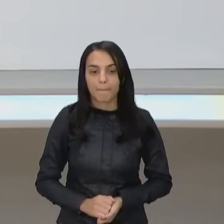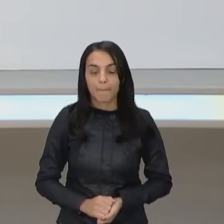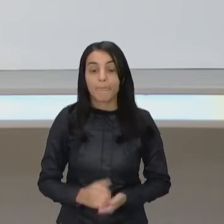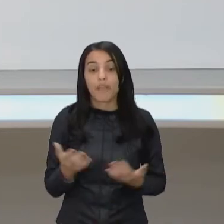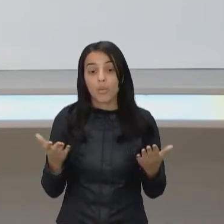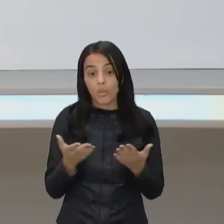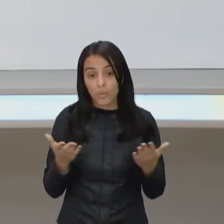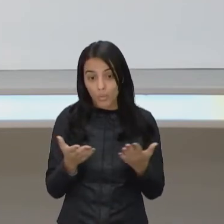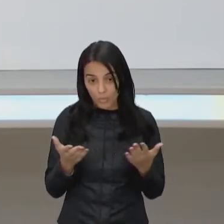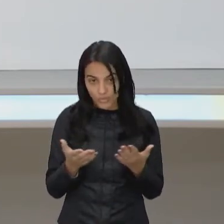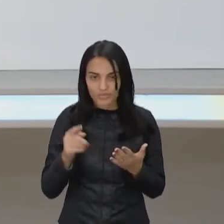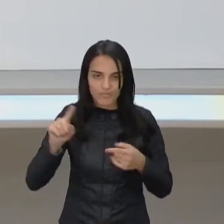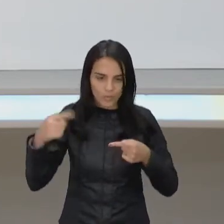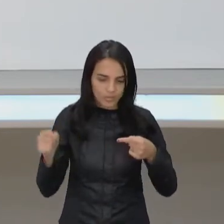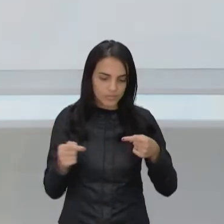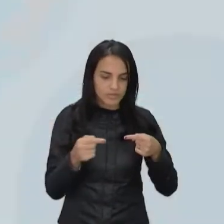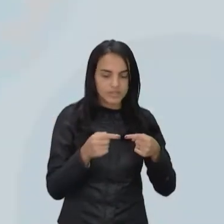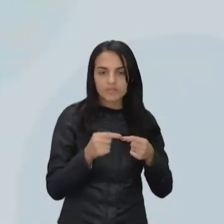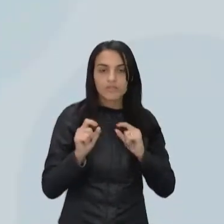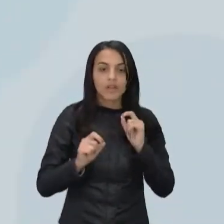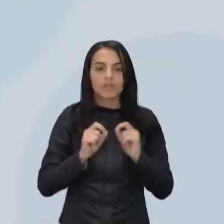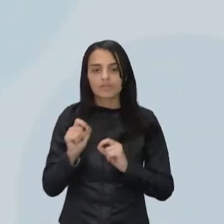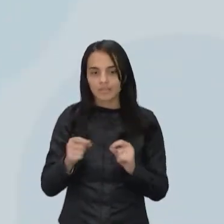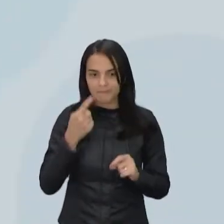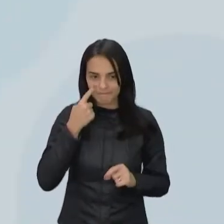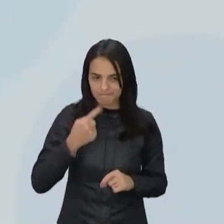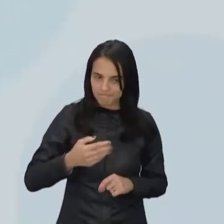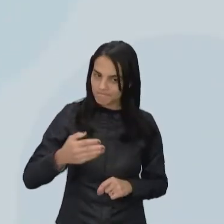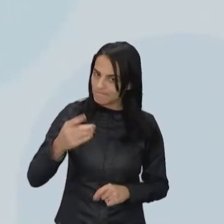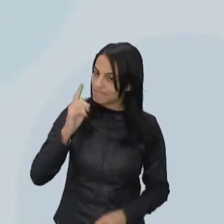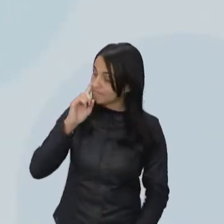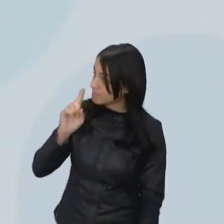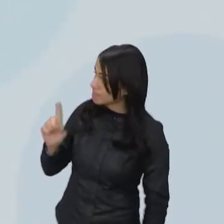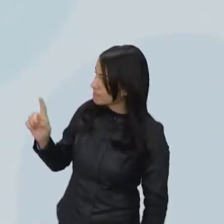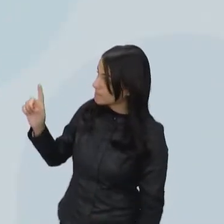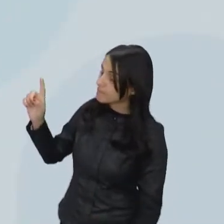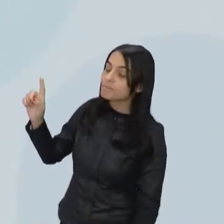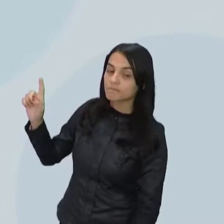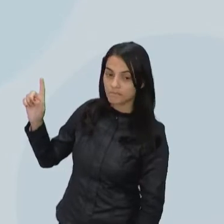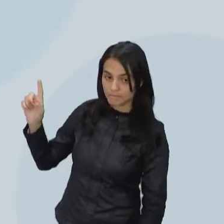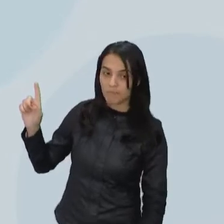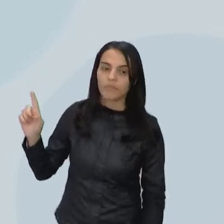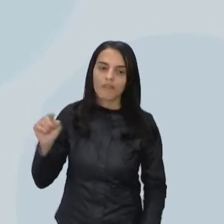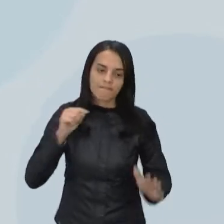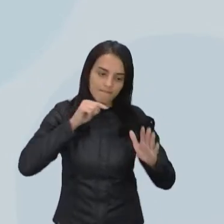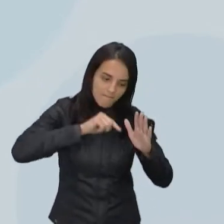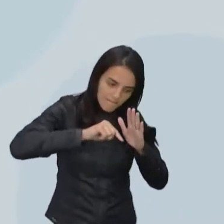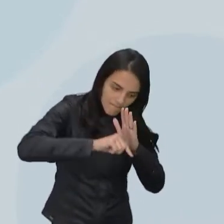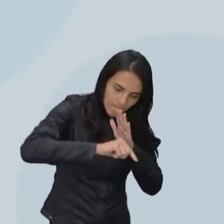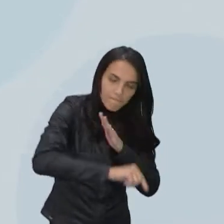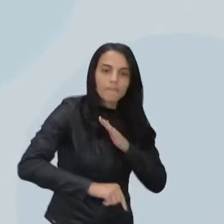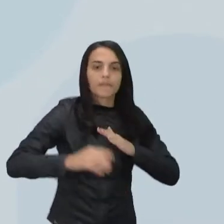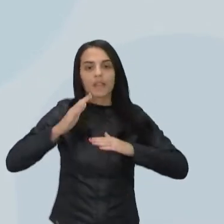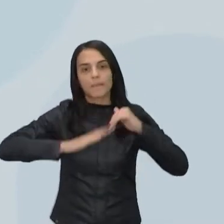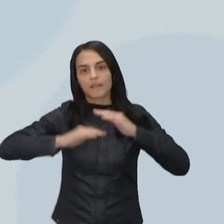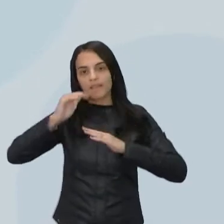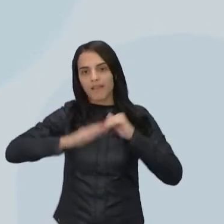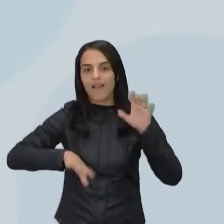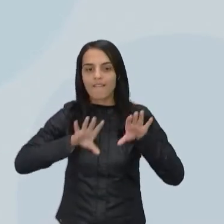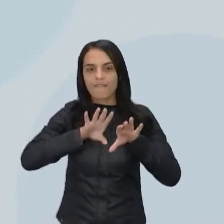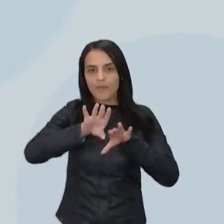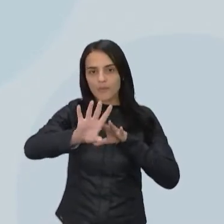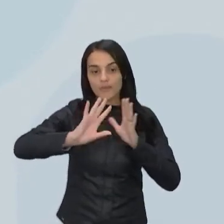hoje aqui o nosso objetivo vem na sequência aí, justamente de aprofundar as habilidades relacionadas aí à formação